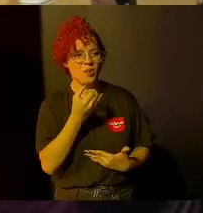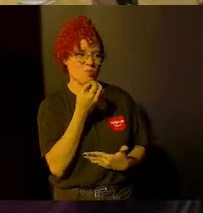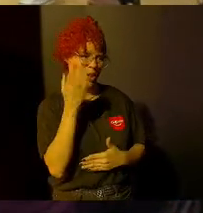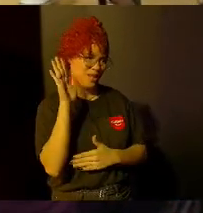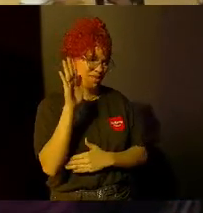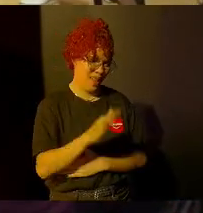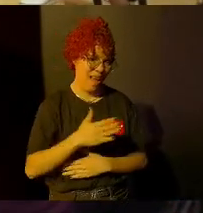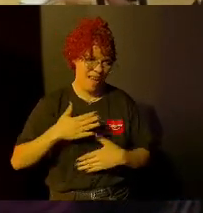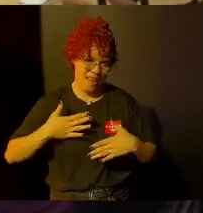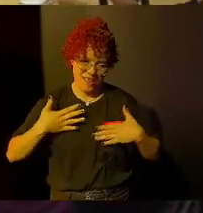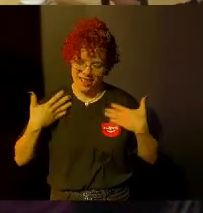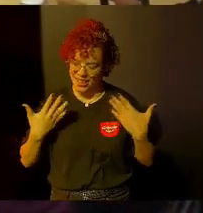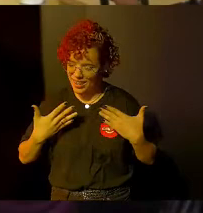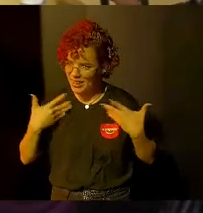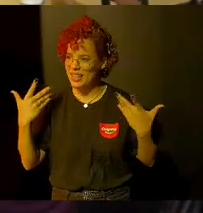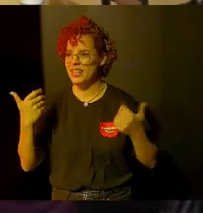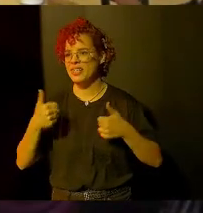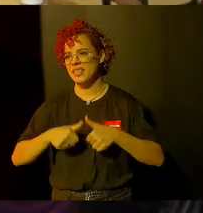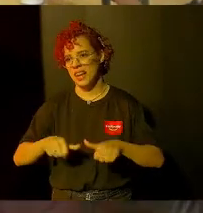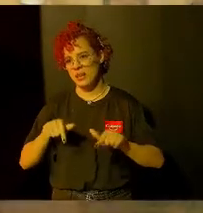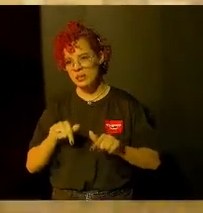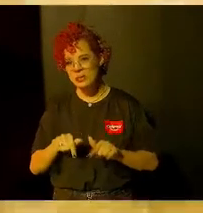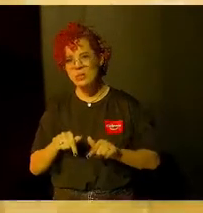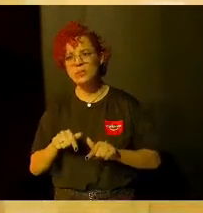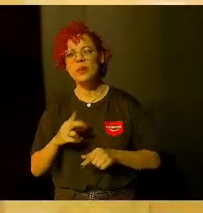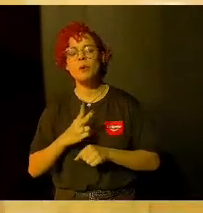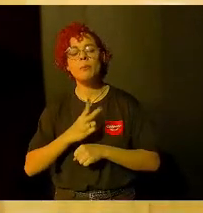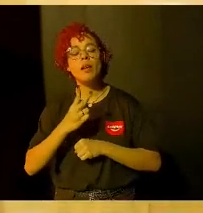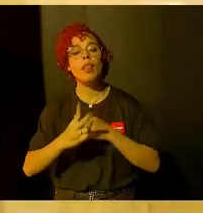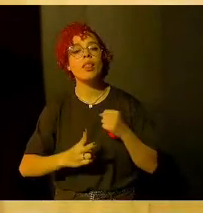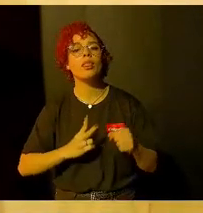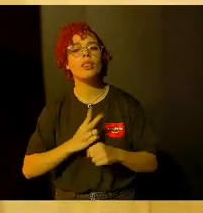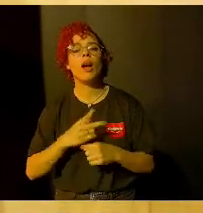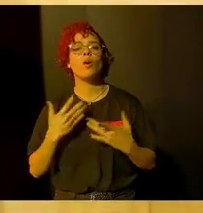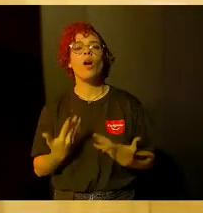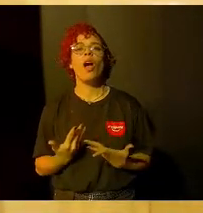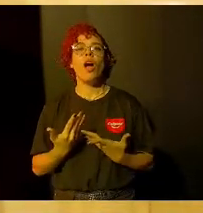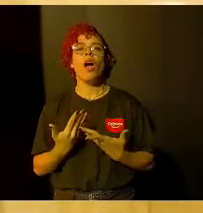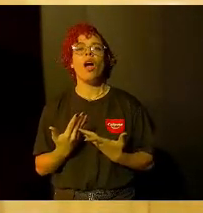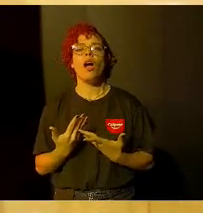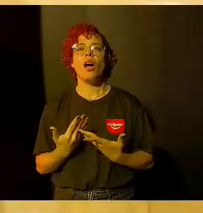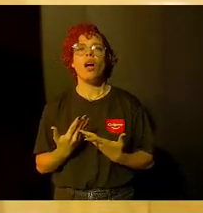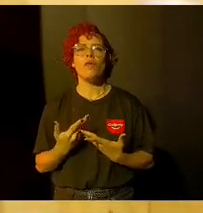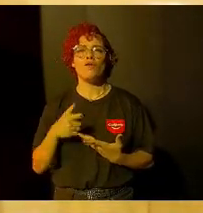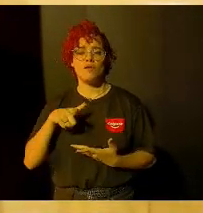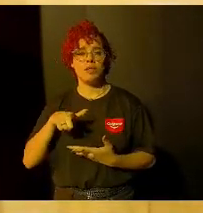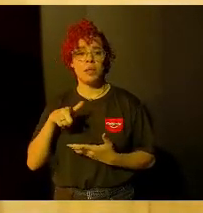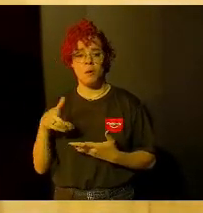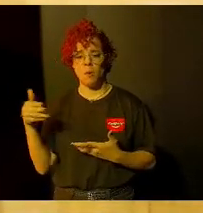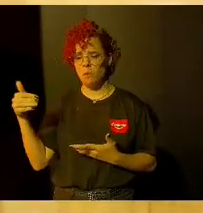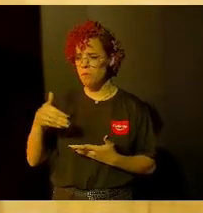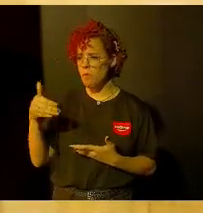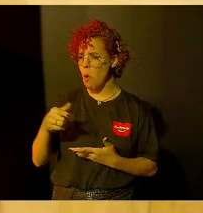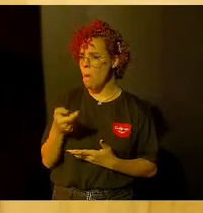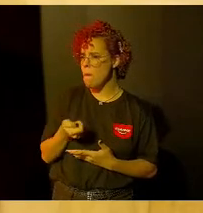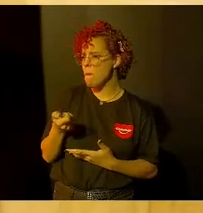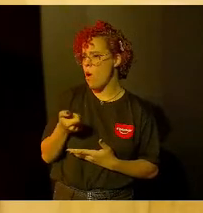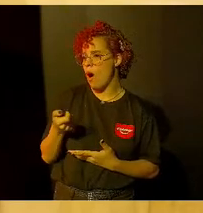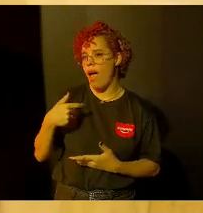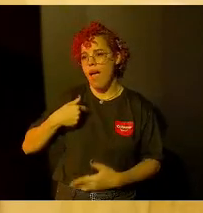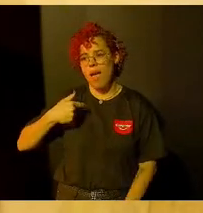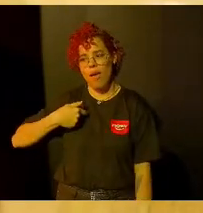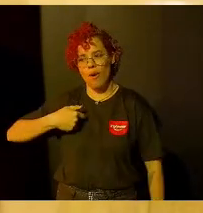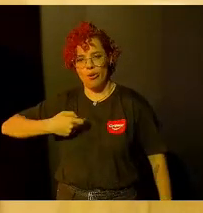é uma alegria estar aqui na Bienal e Aline disse que frequentou pouco eu nunca tinha vindo já eu era